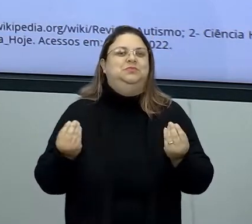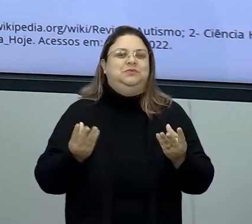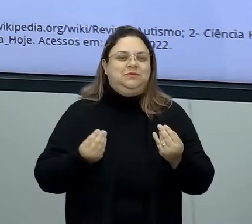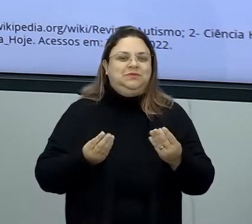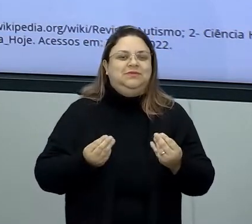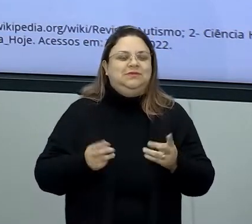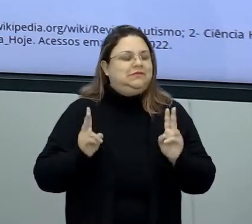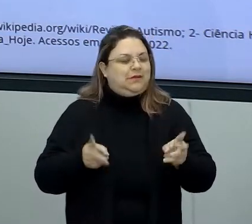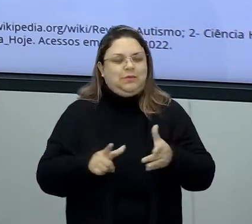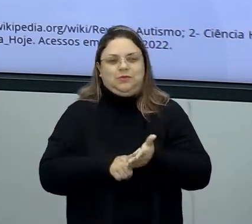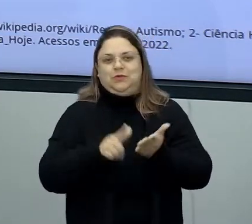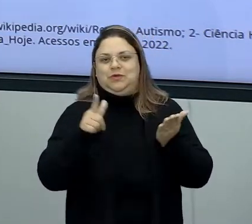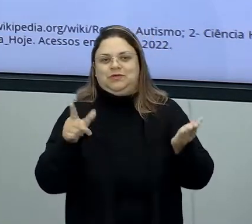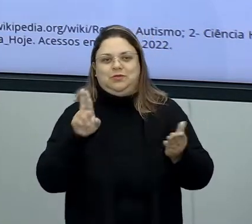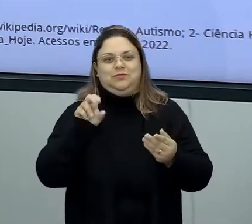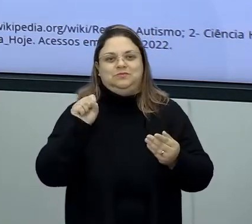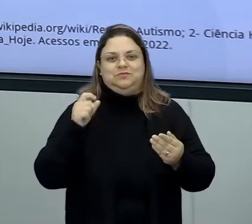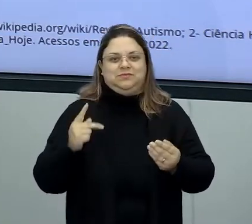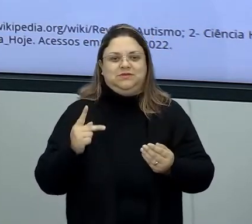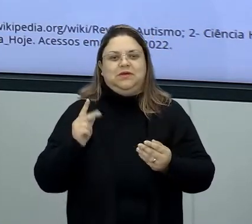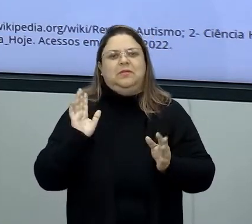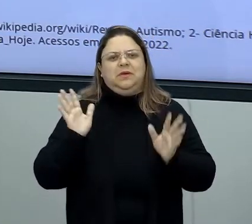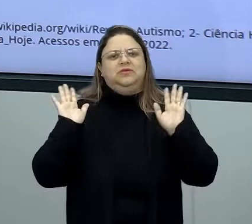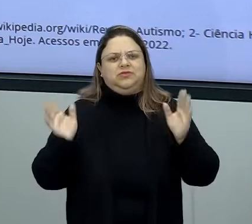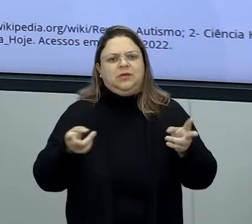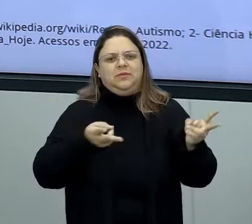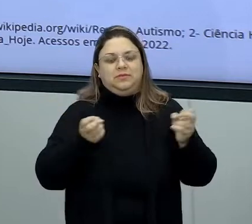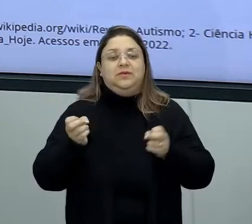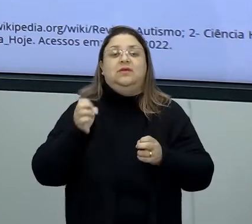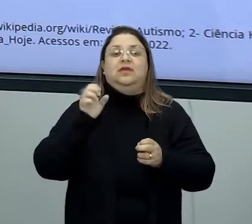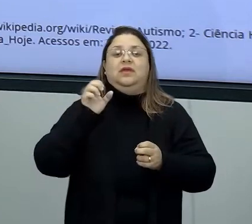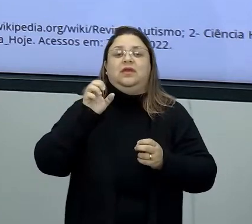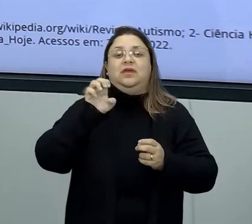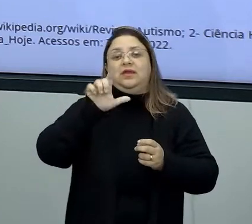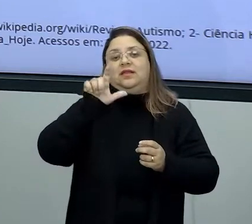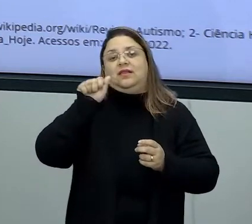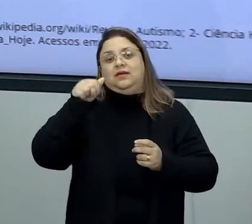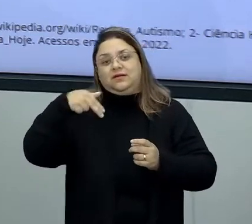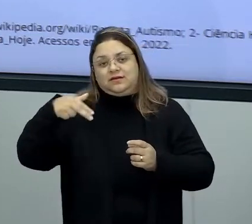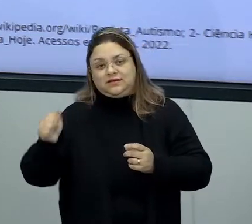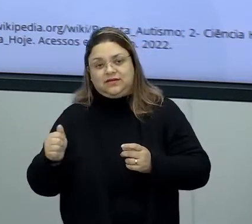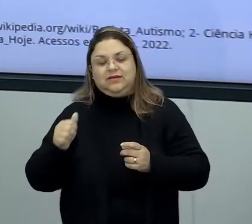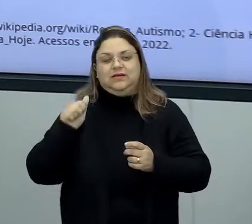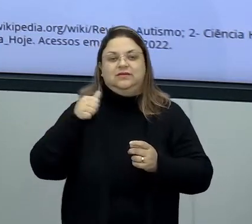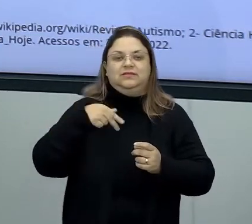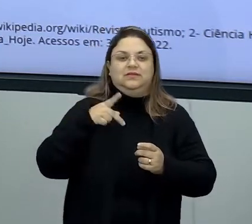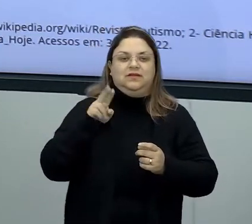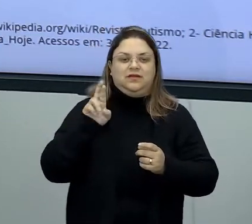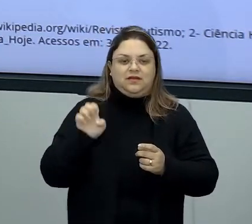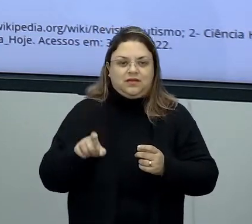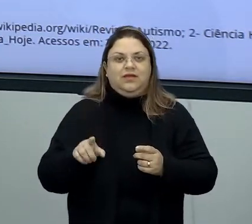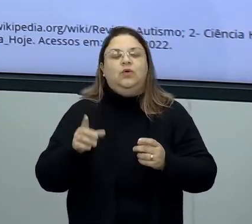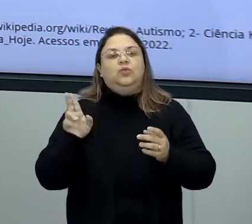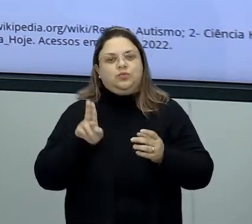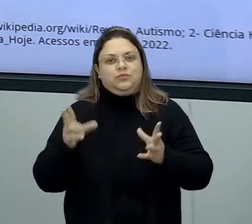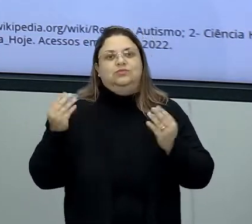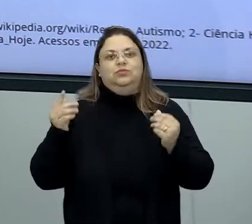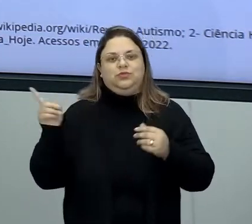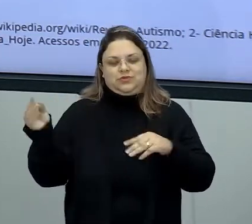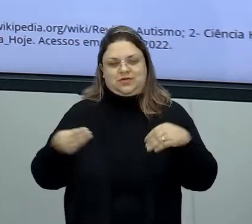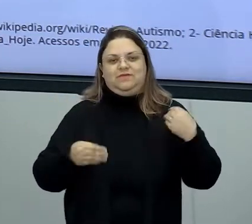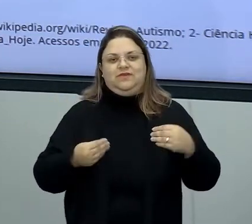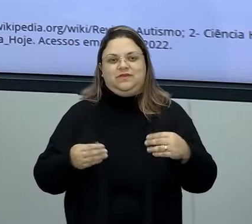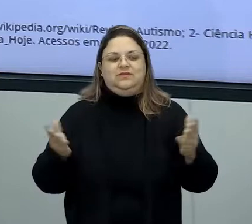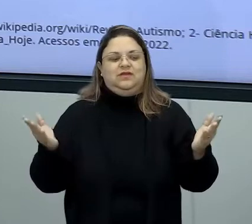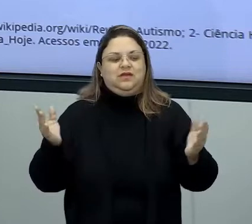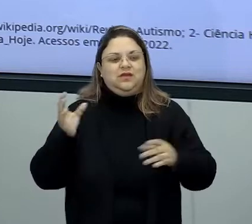sempre é o jornal da USP, mas eu já percebi que a professora Elaine, a professora Andréa usam muito Ciência Hoje. E é uma revista aí que